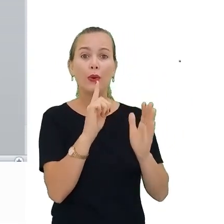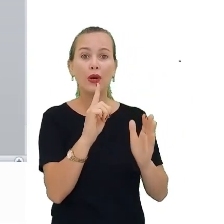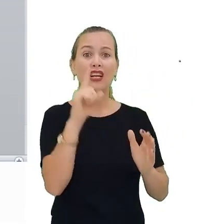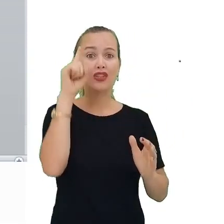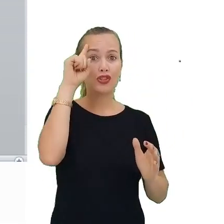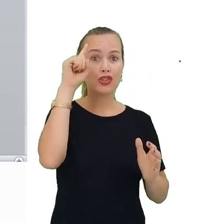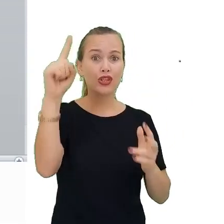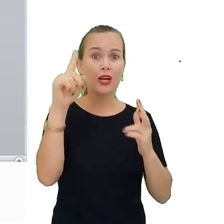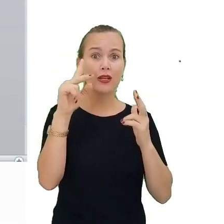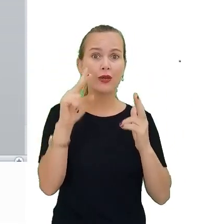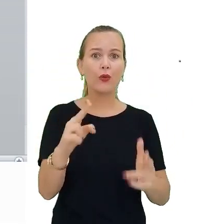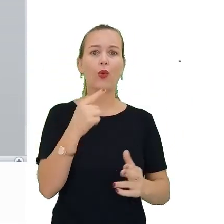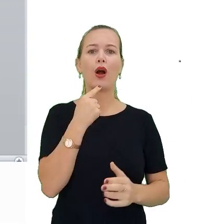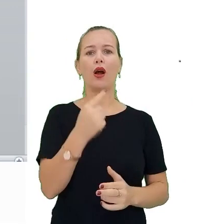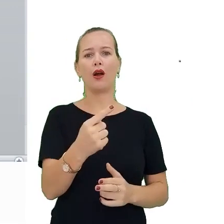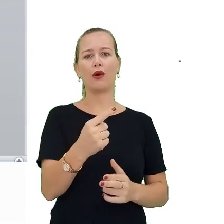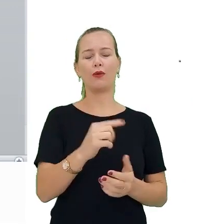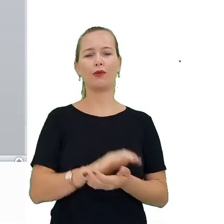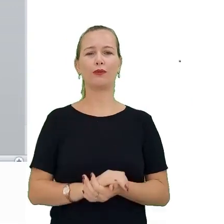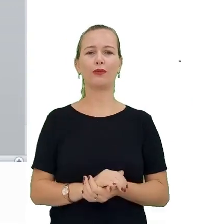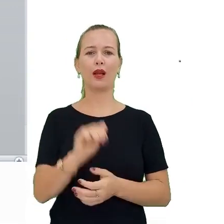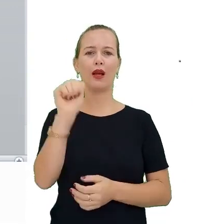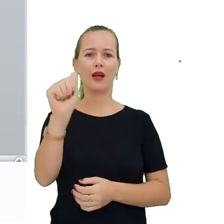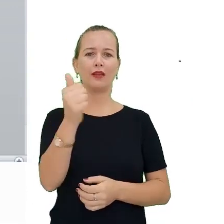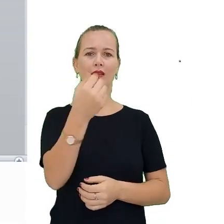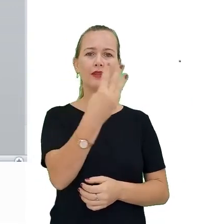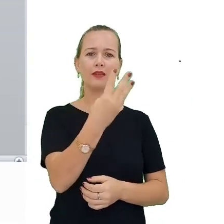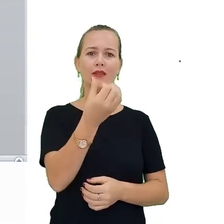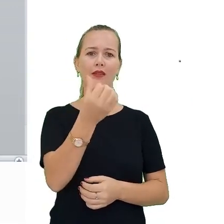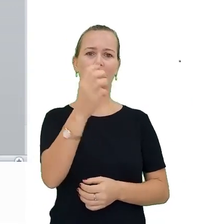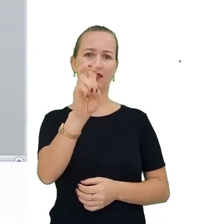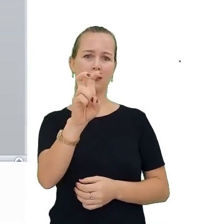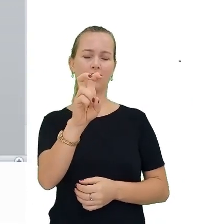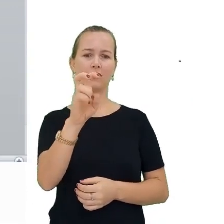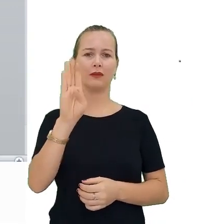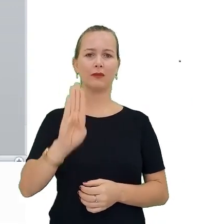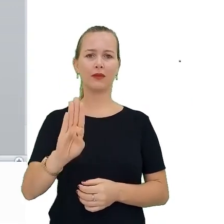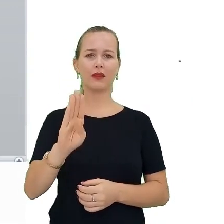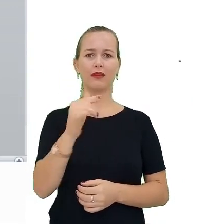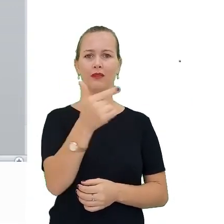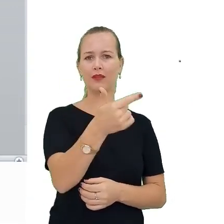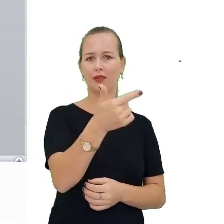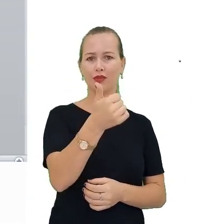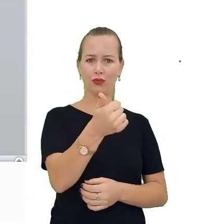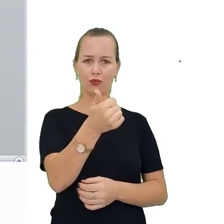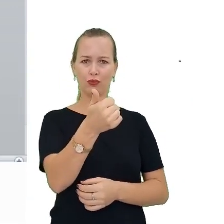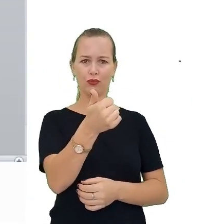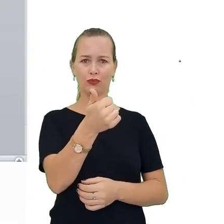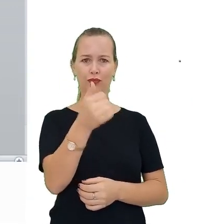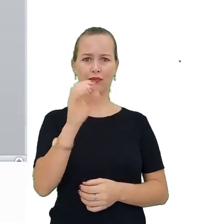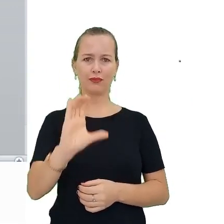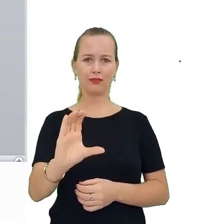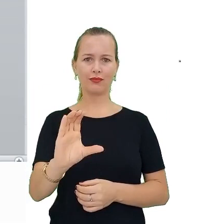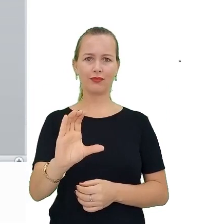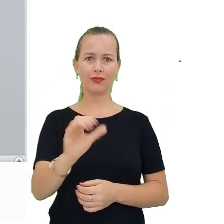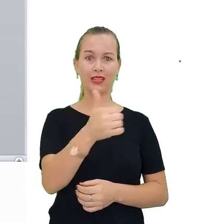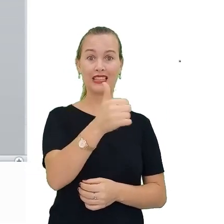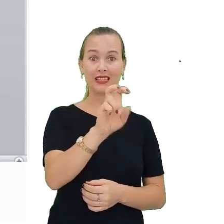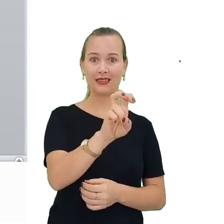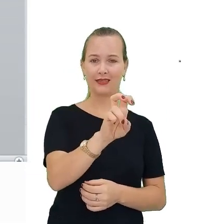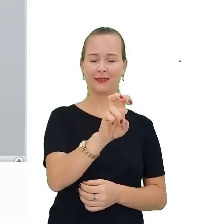Alternativa A, 365. Alternativa B, 21. Alternativa